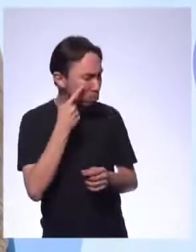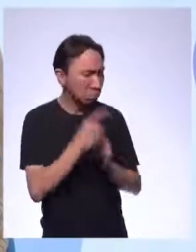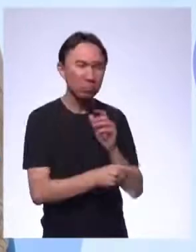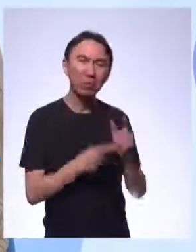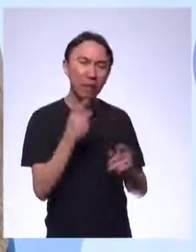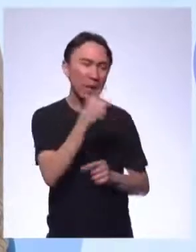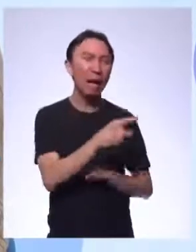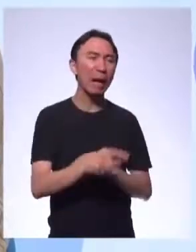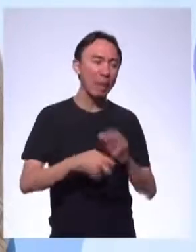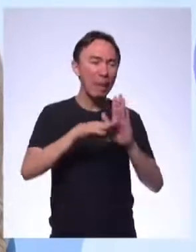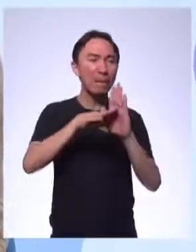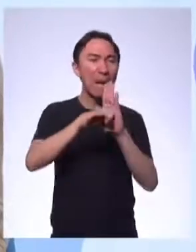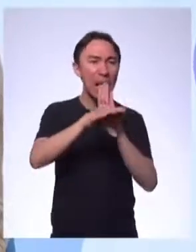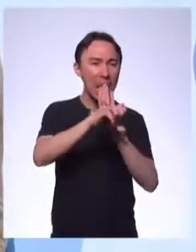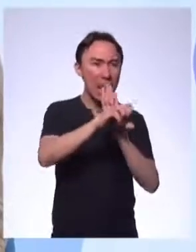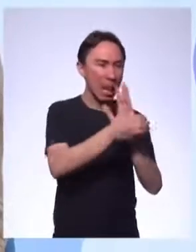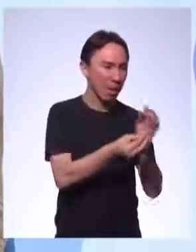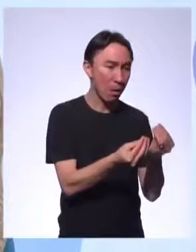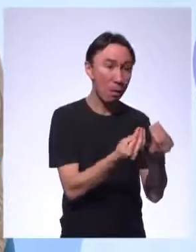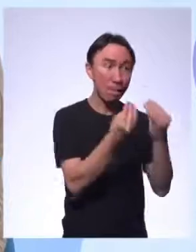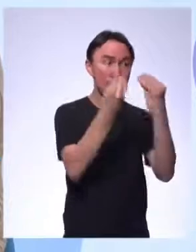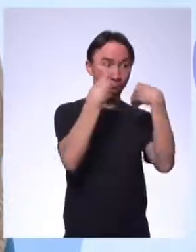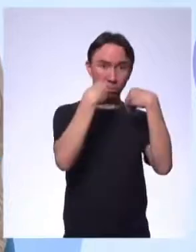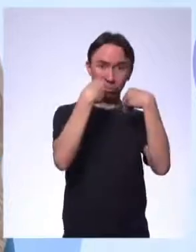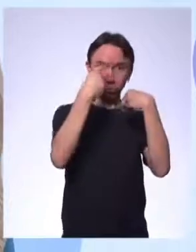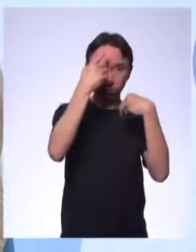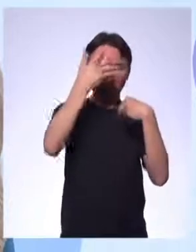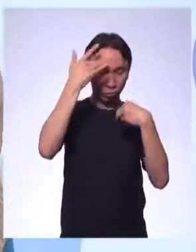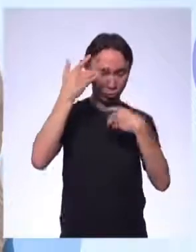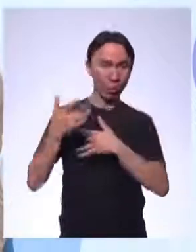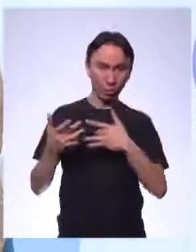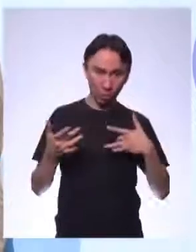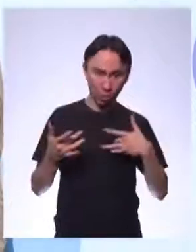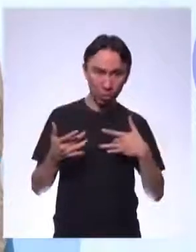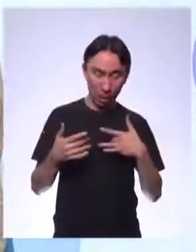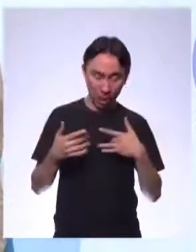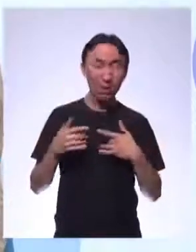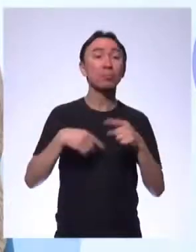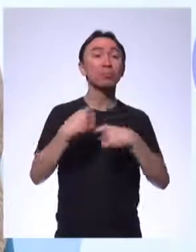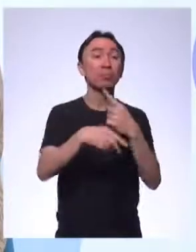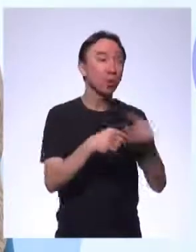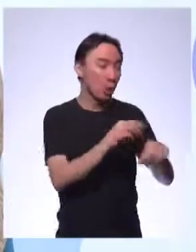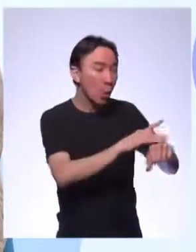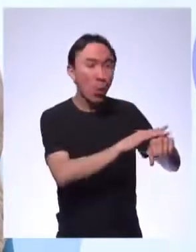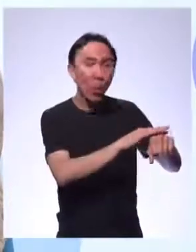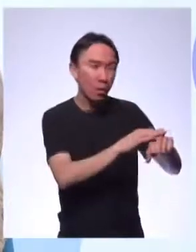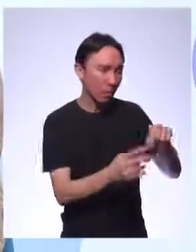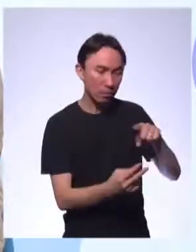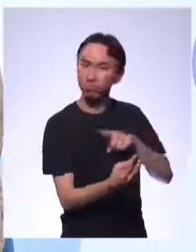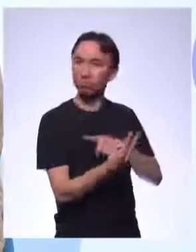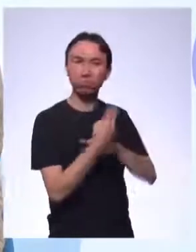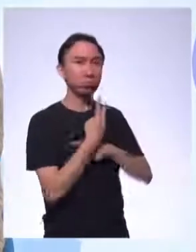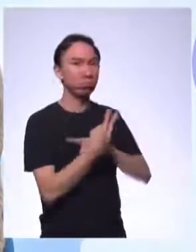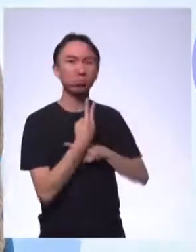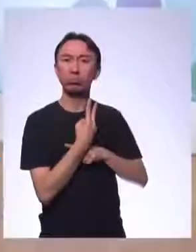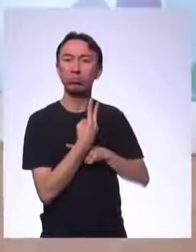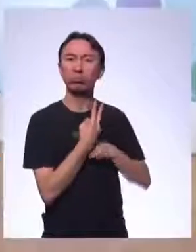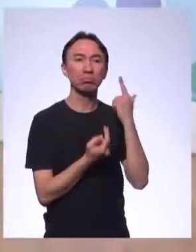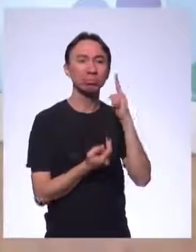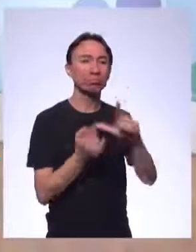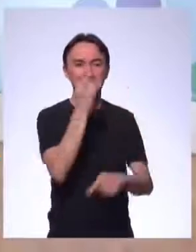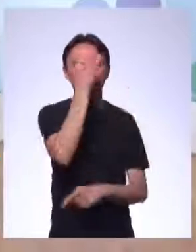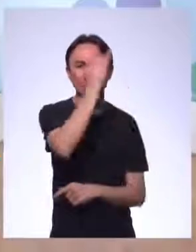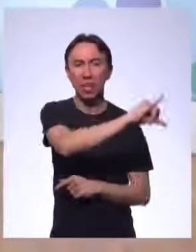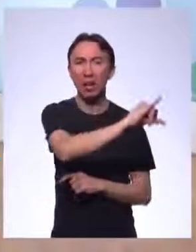certa bactéria em pessoas saudáveis, elas ficariam imunes àquela doença. Muito bem.